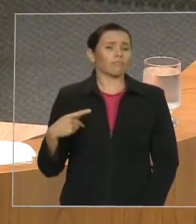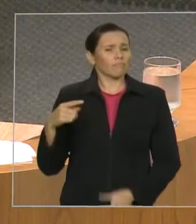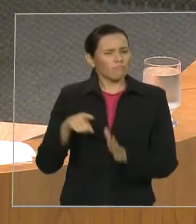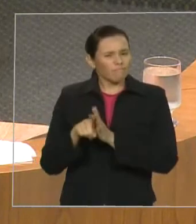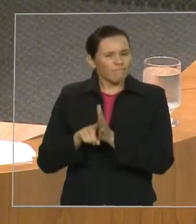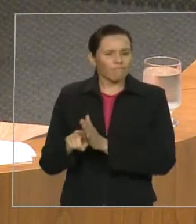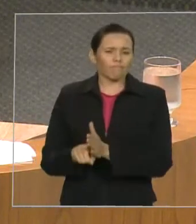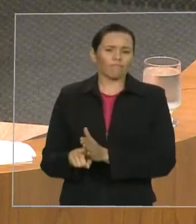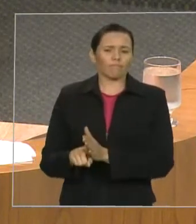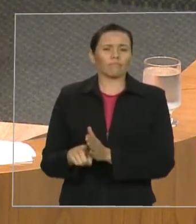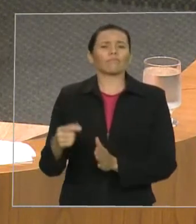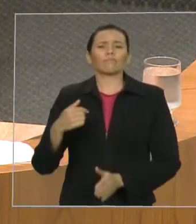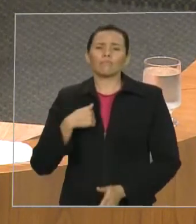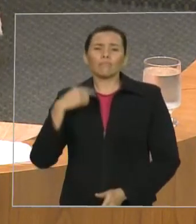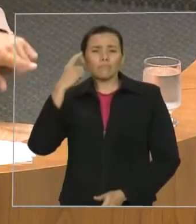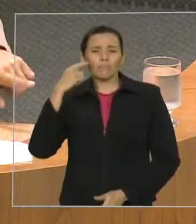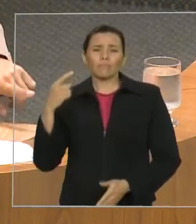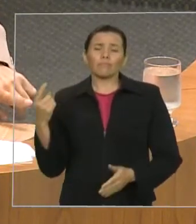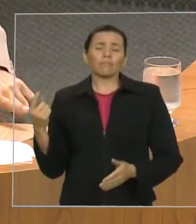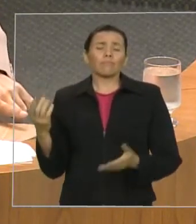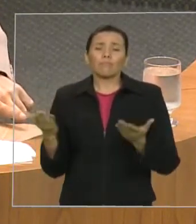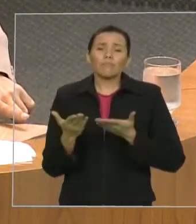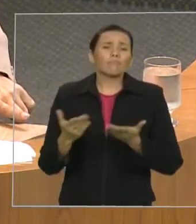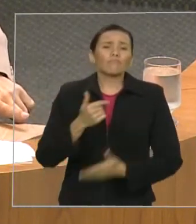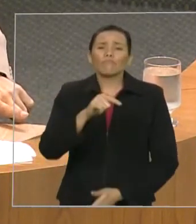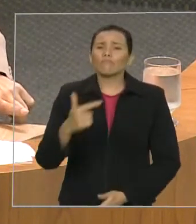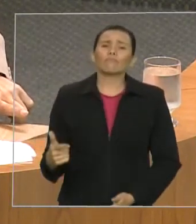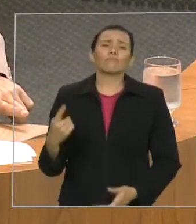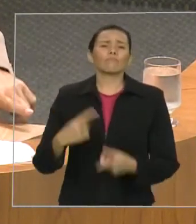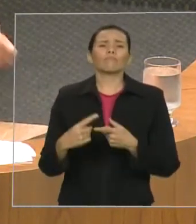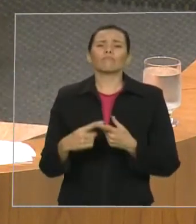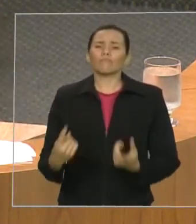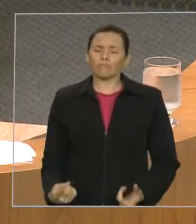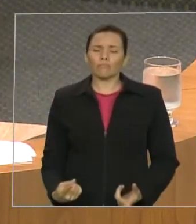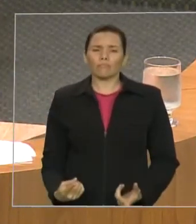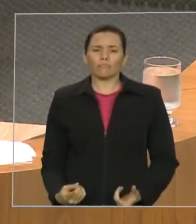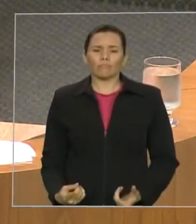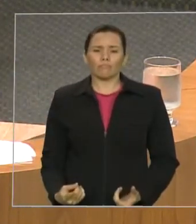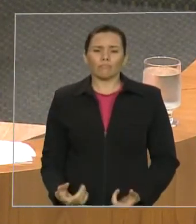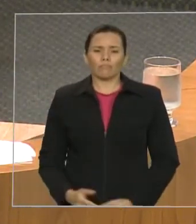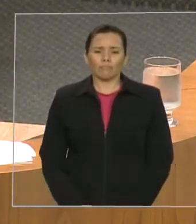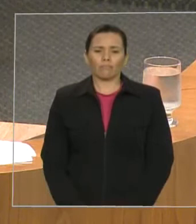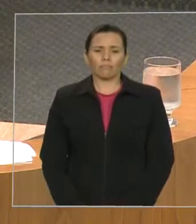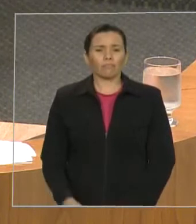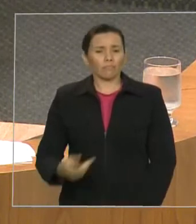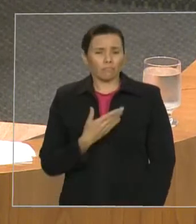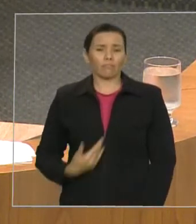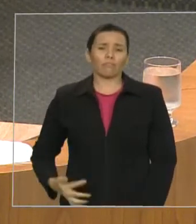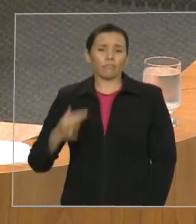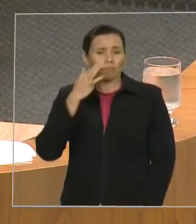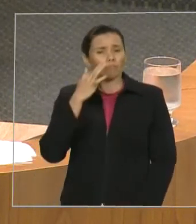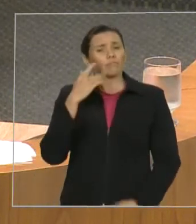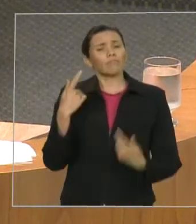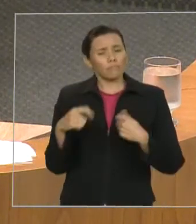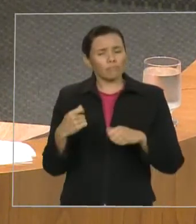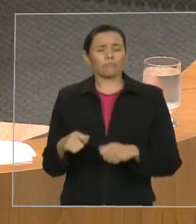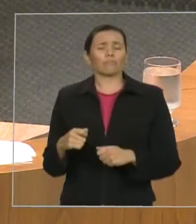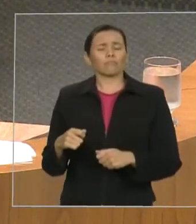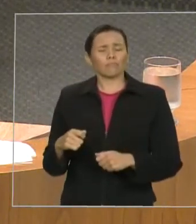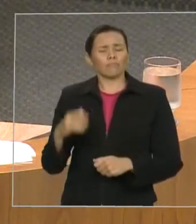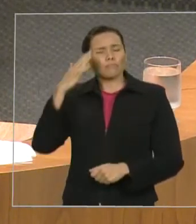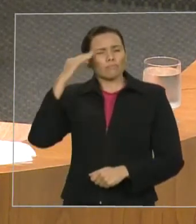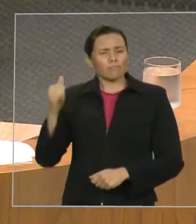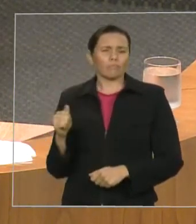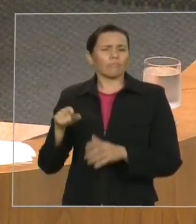Público, hoje não tem. Não tem o mesmo tratamento que é dado com o governo Flávio Dino. E lá no passado, os oficiais,